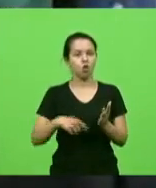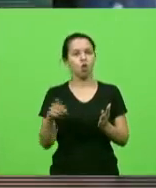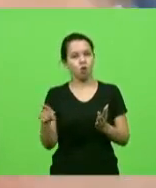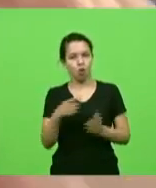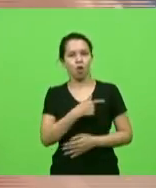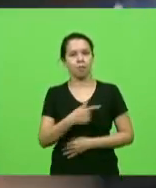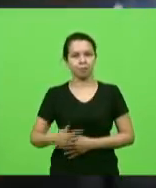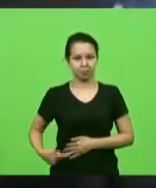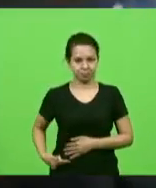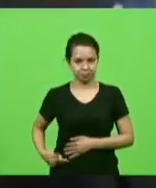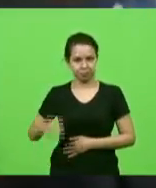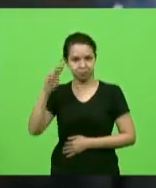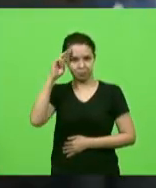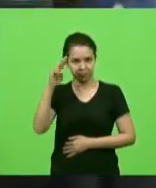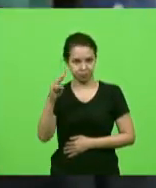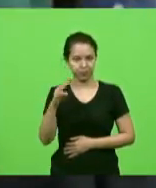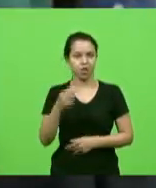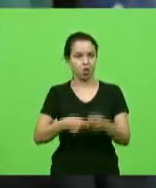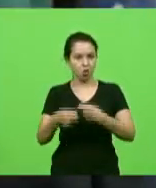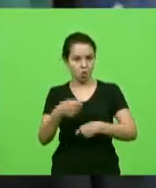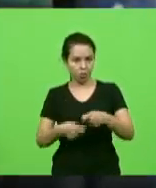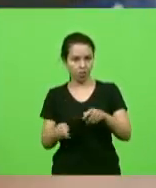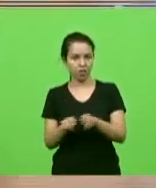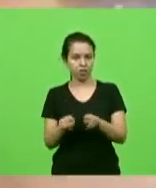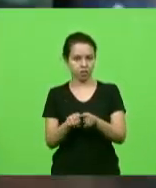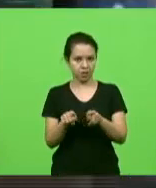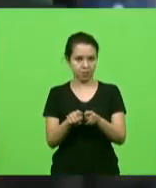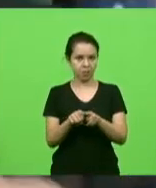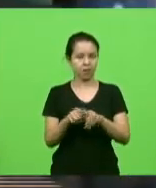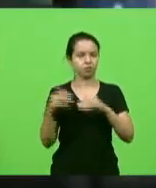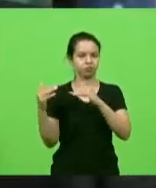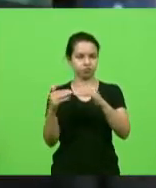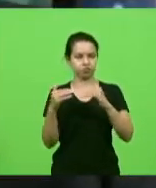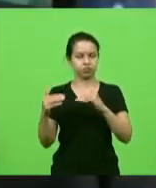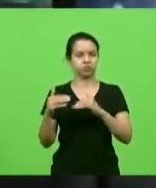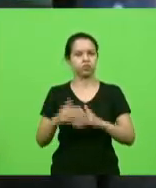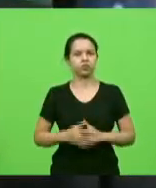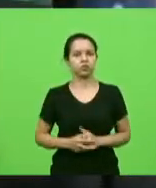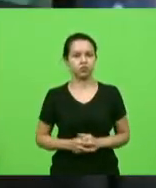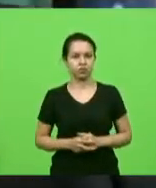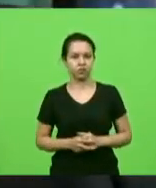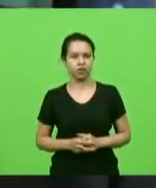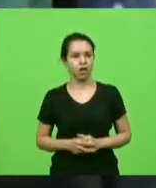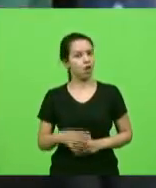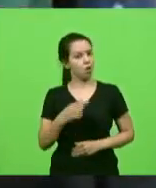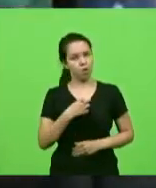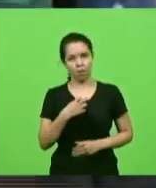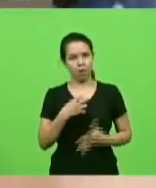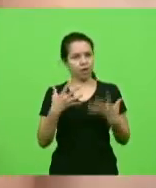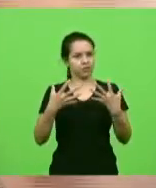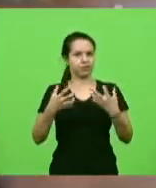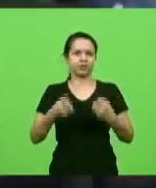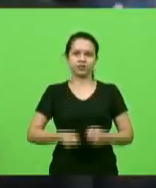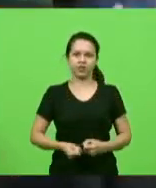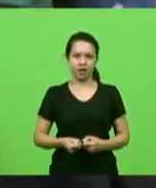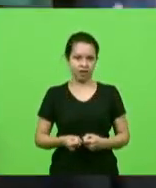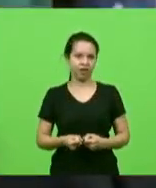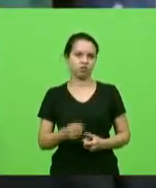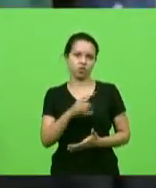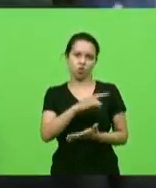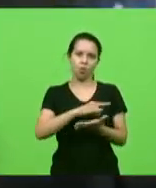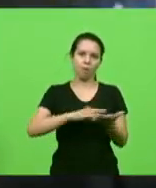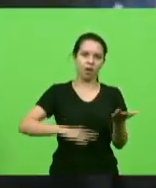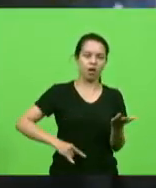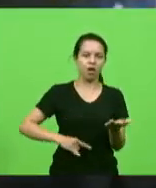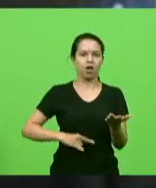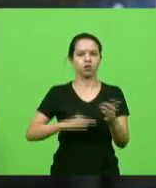Carlos Rogério da Silva economia EA prosperidade não se pode aceitar que palavras sejam lançadas ou Que documentos sejam